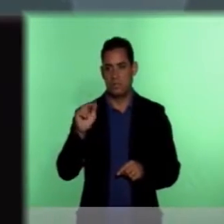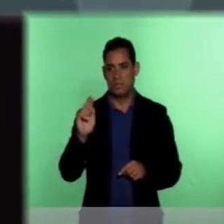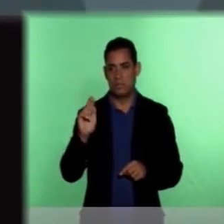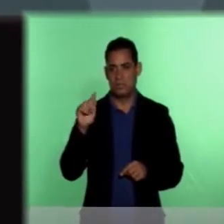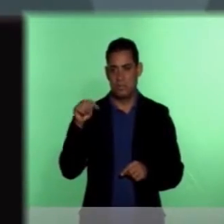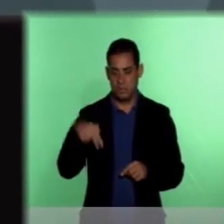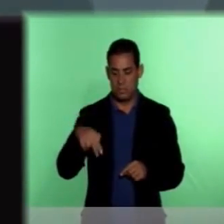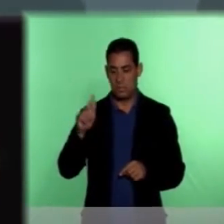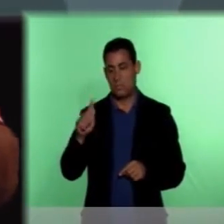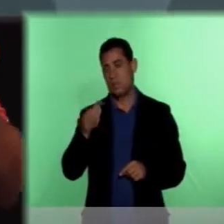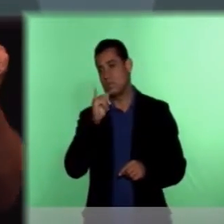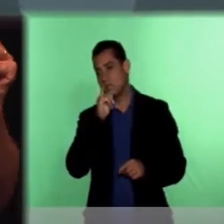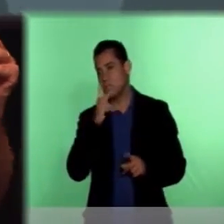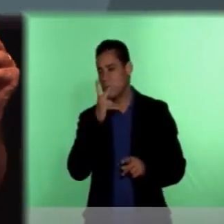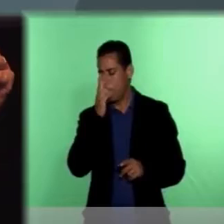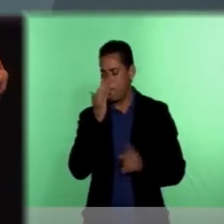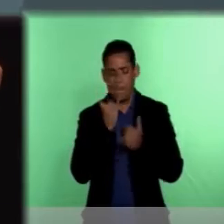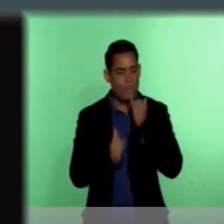como se fosse